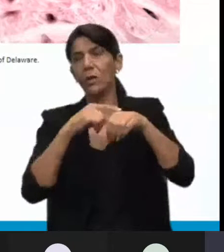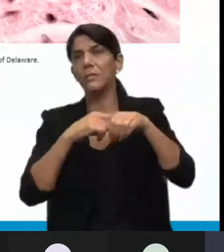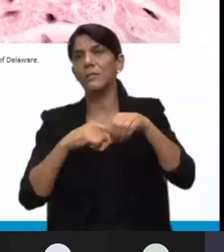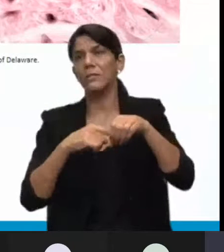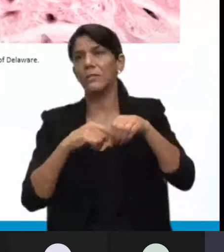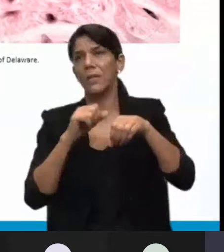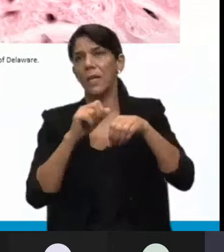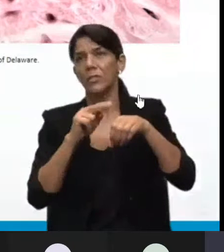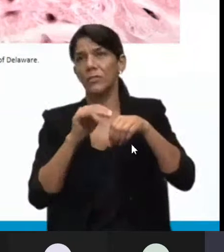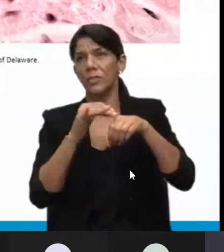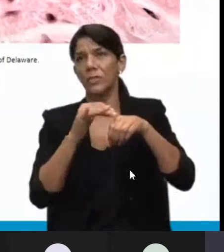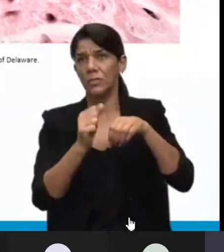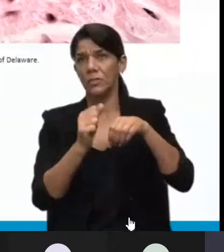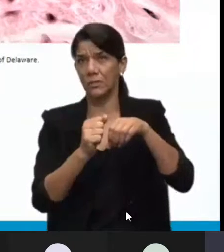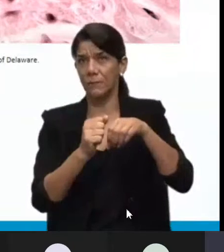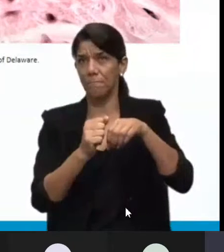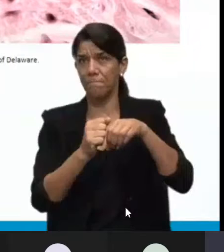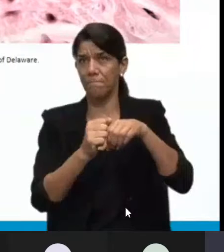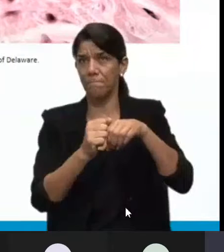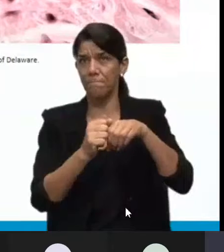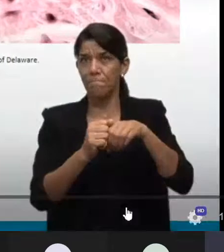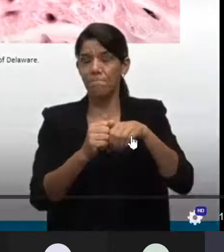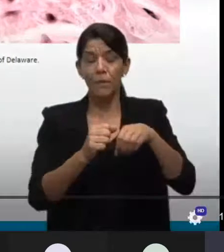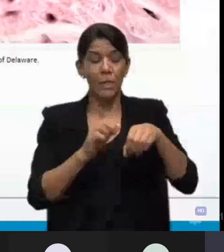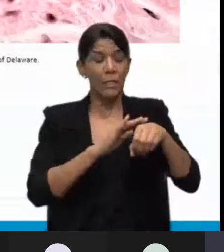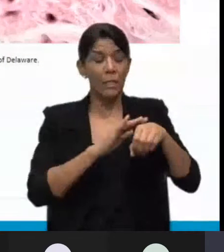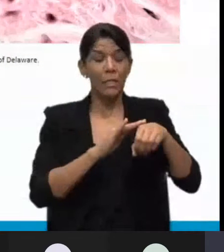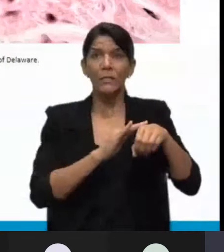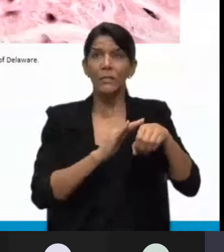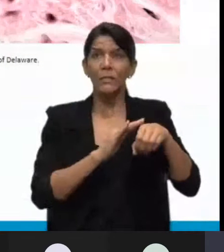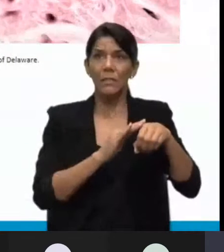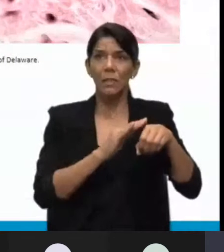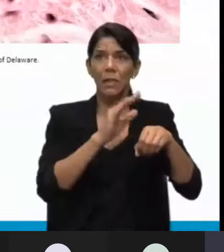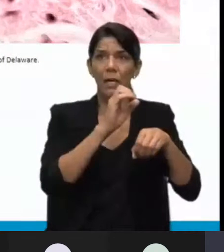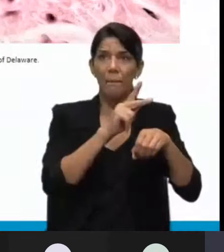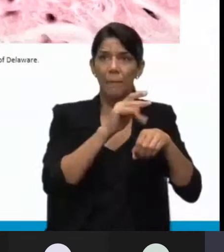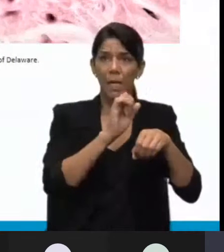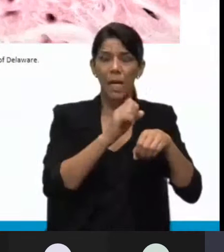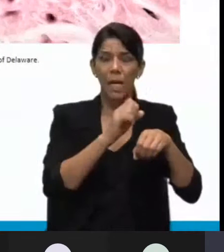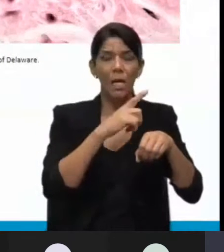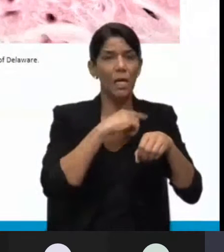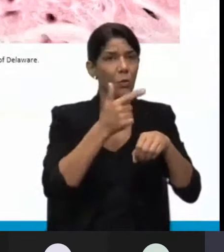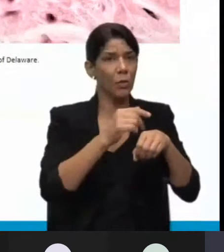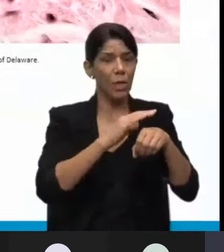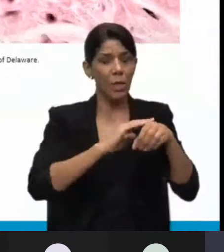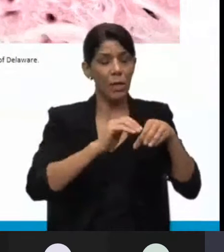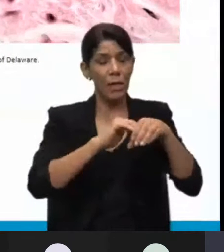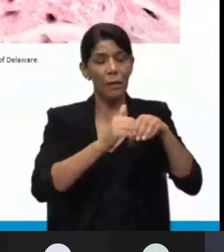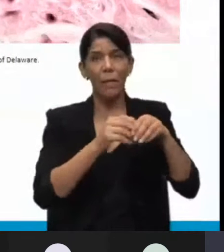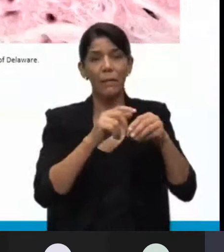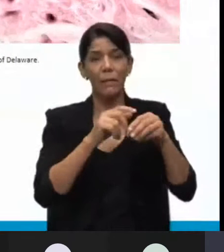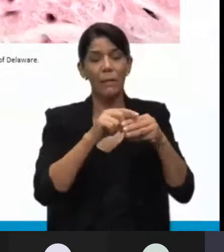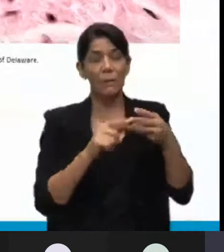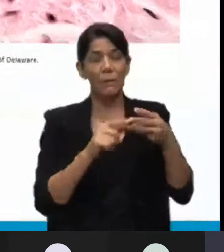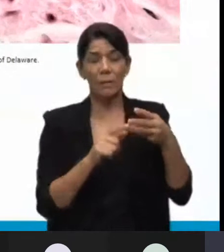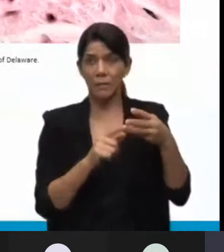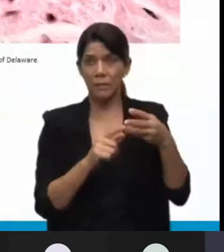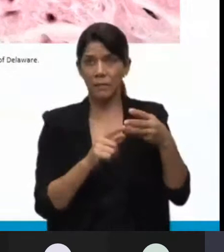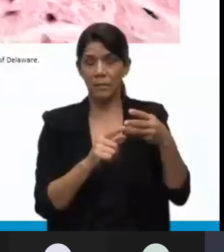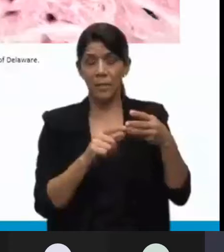túnica adventícia. No meu capilar é diferente, eu não tenho essas 3 camadas formando a parede do meu capilar. O